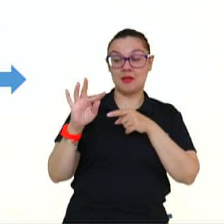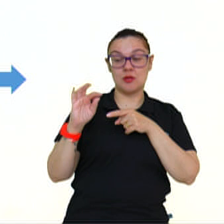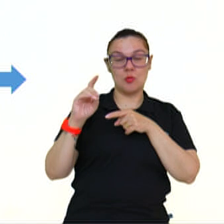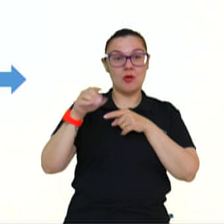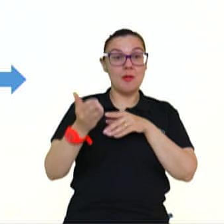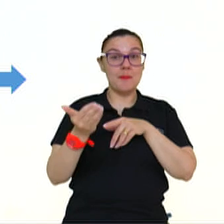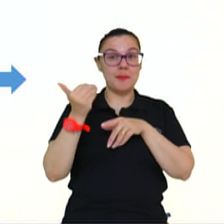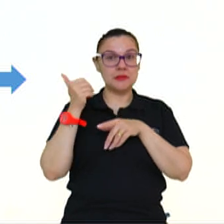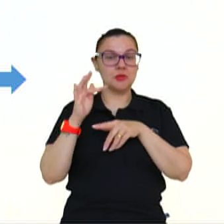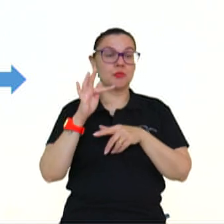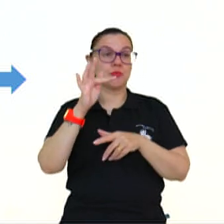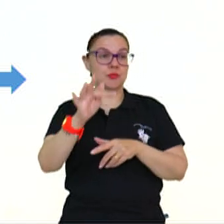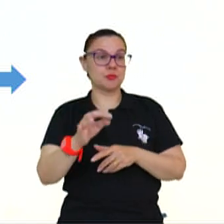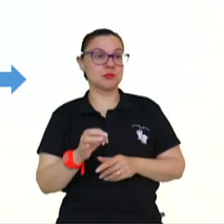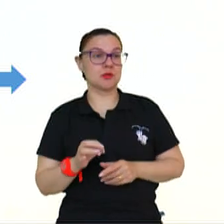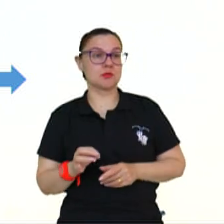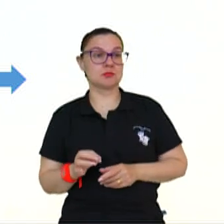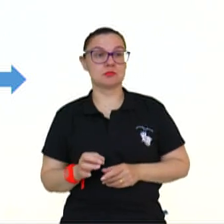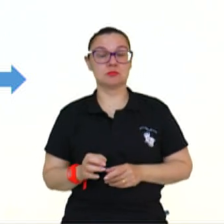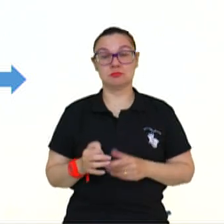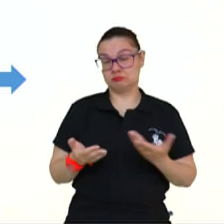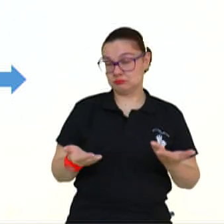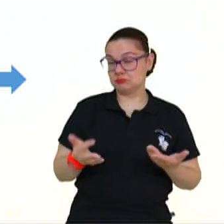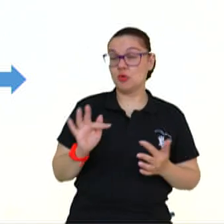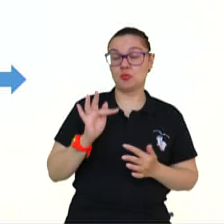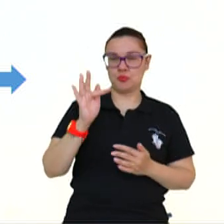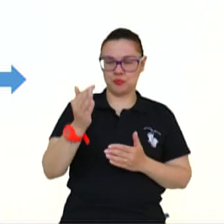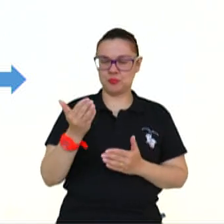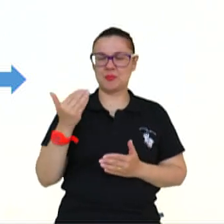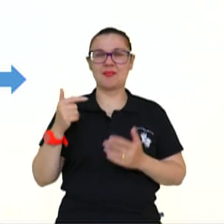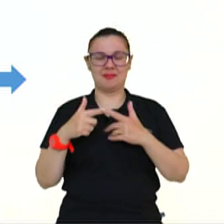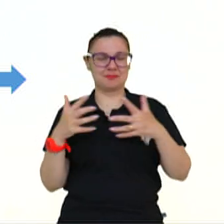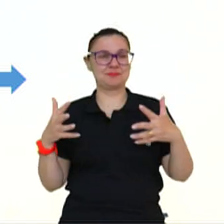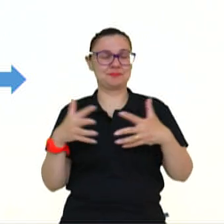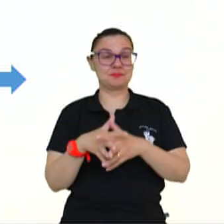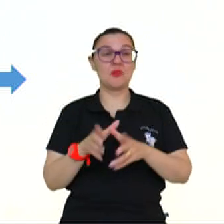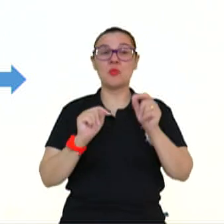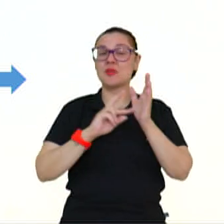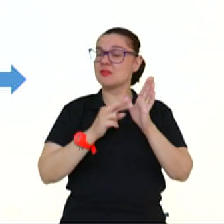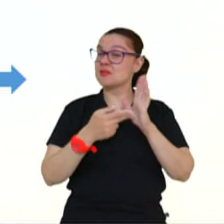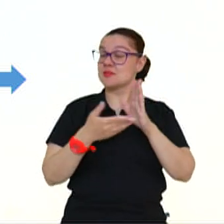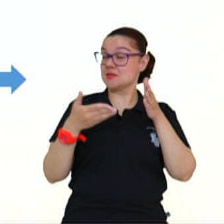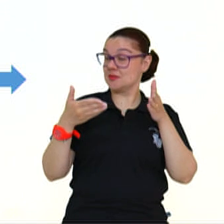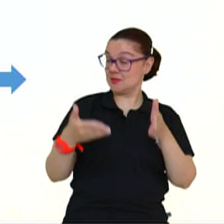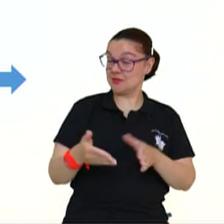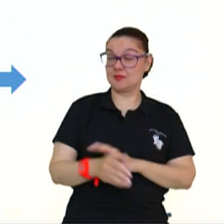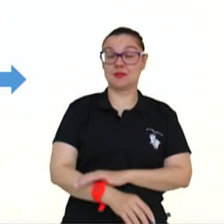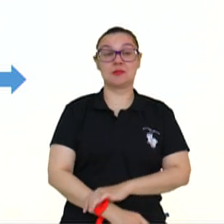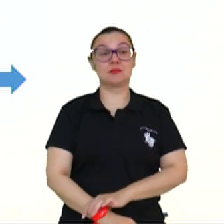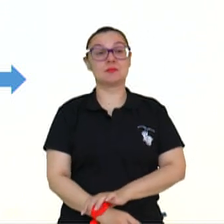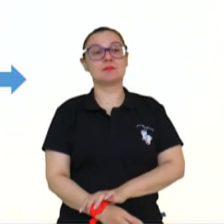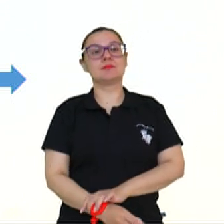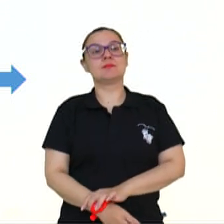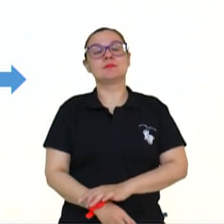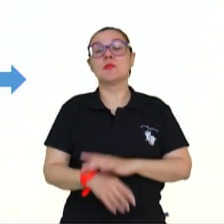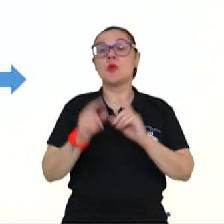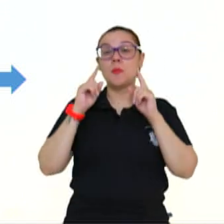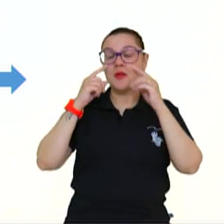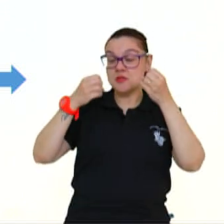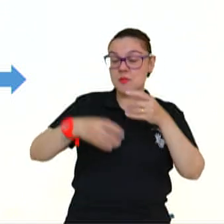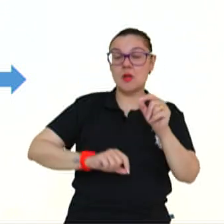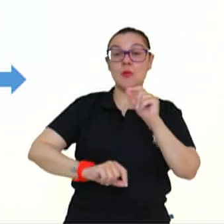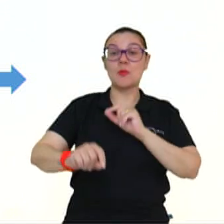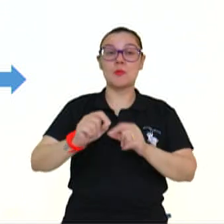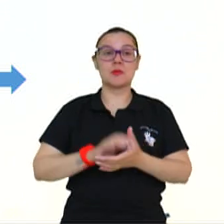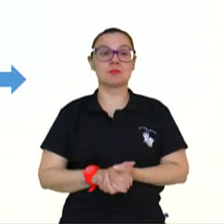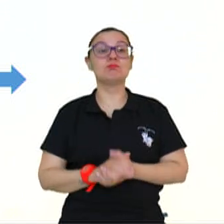Futuro é como se eu falasse para vocês assim, futuro do passado. Olha que coisa meio esquisita. Mas para que serve esse tempo verbal aqui? Ele serve para expressar o que,